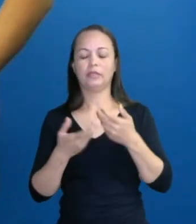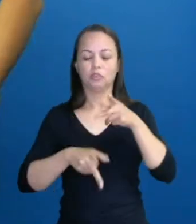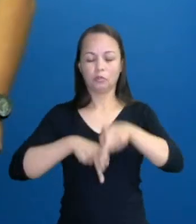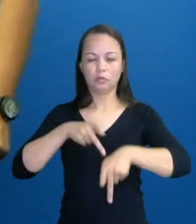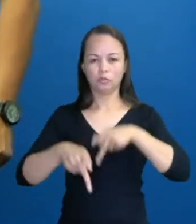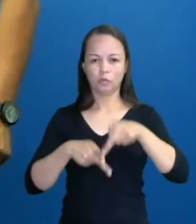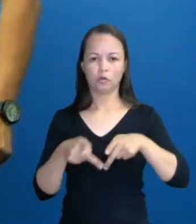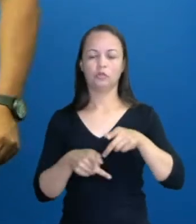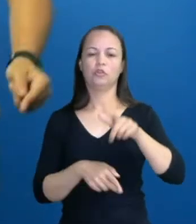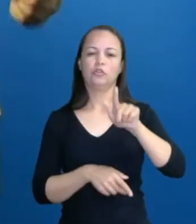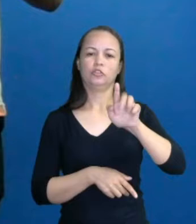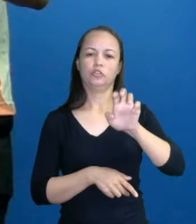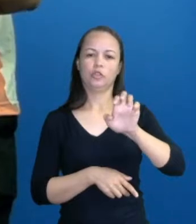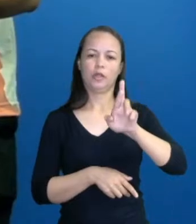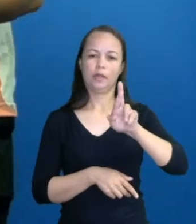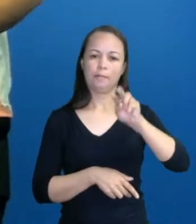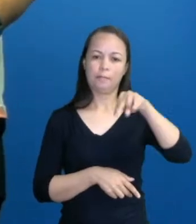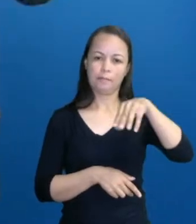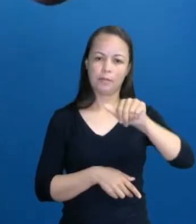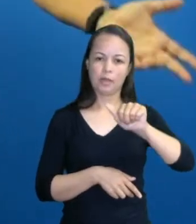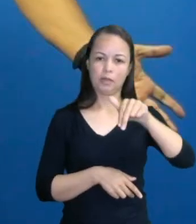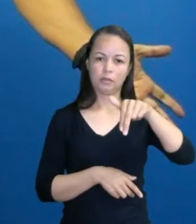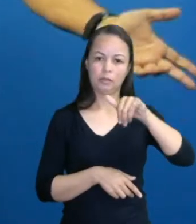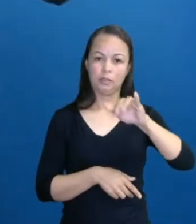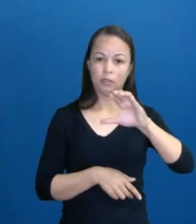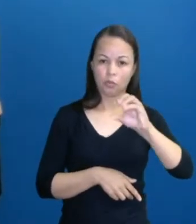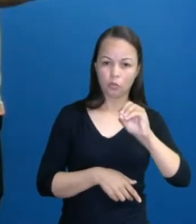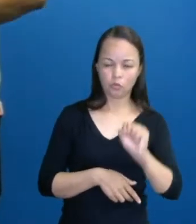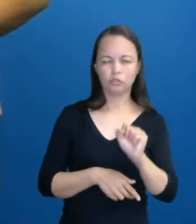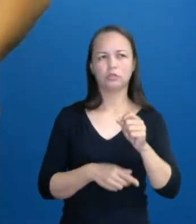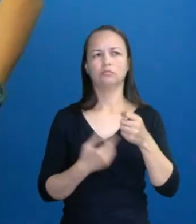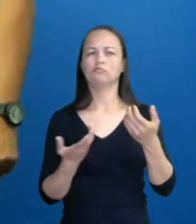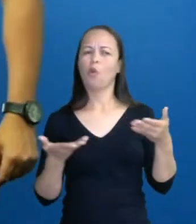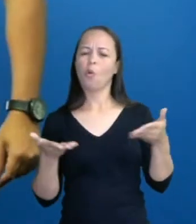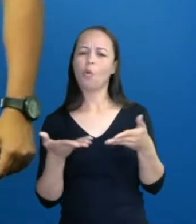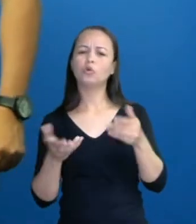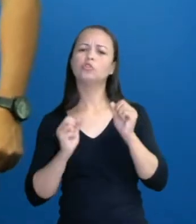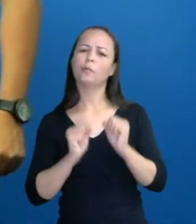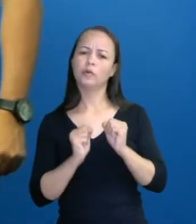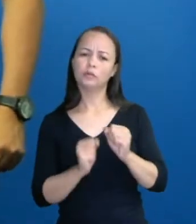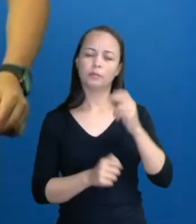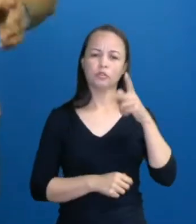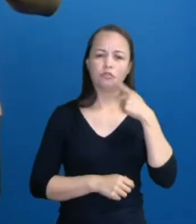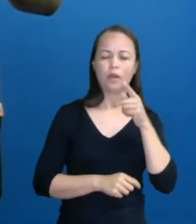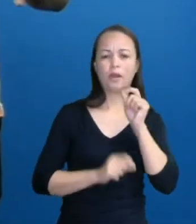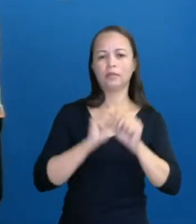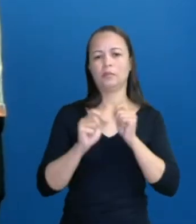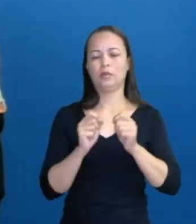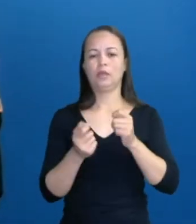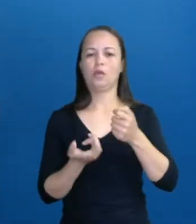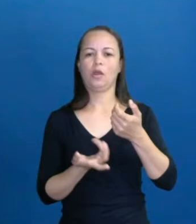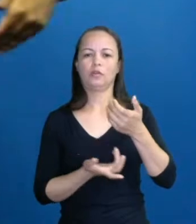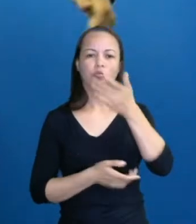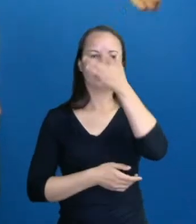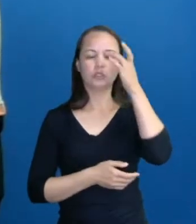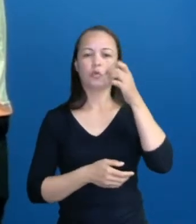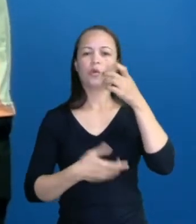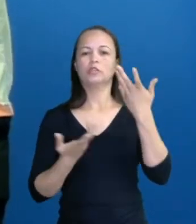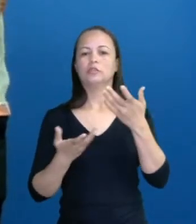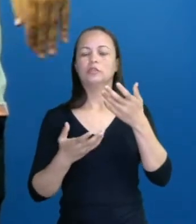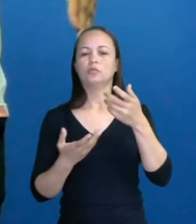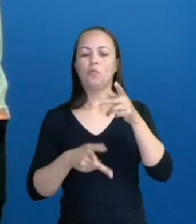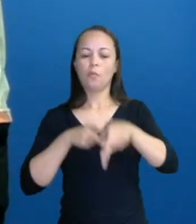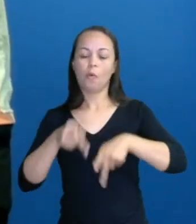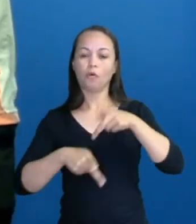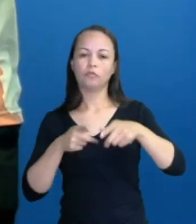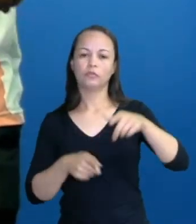povos germânicos. Esses povos germânicos, atualmente, nós poderíamos chamar que é o povo da Alemanha, né? da região ali da